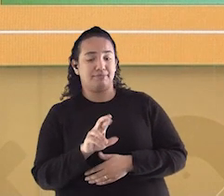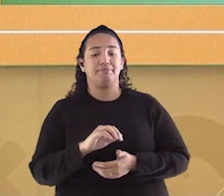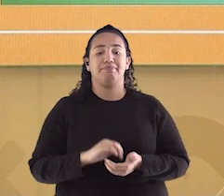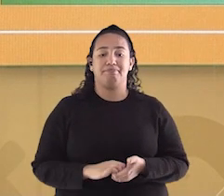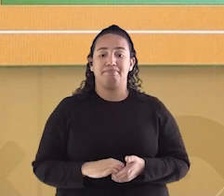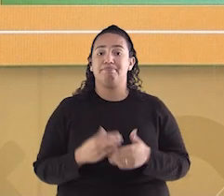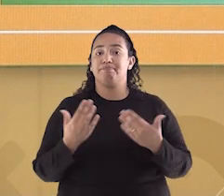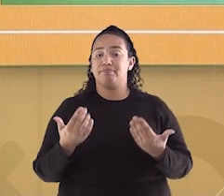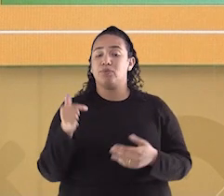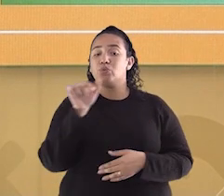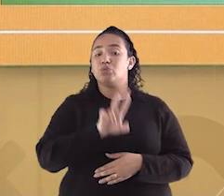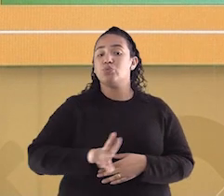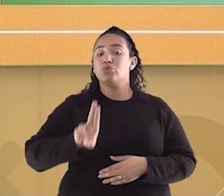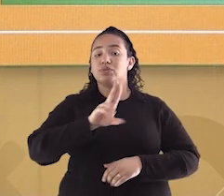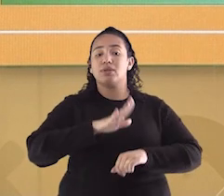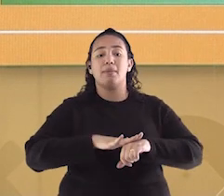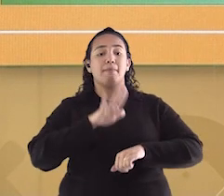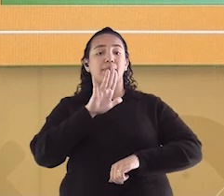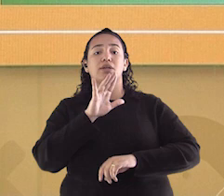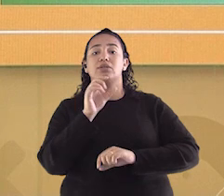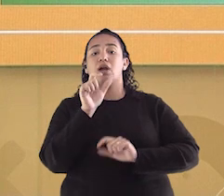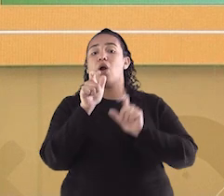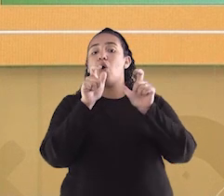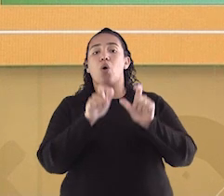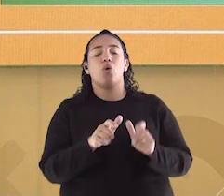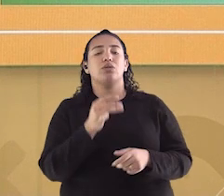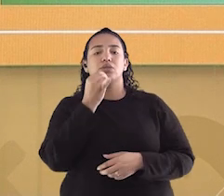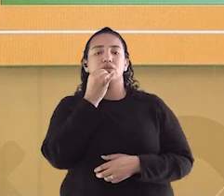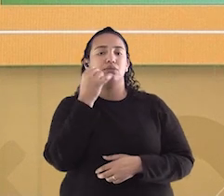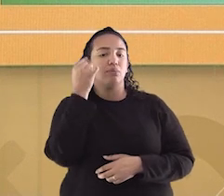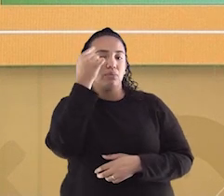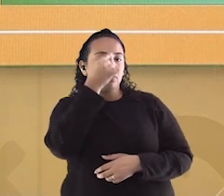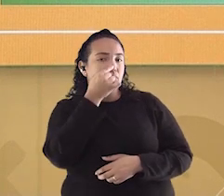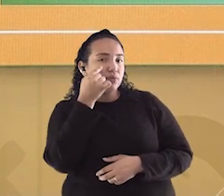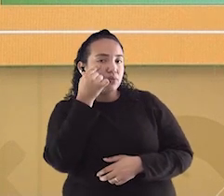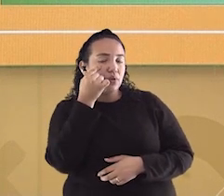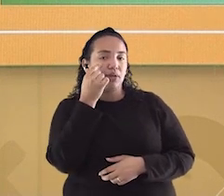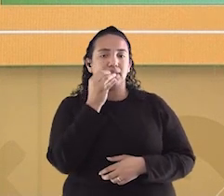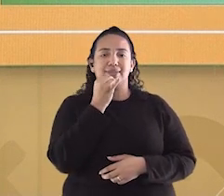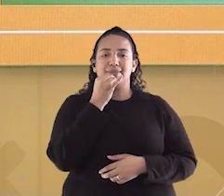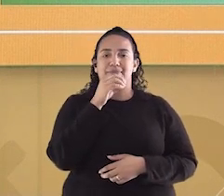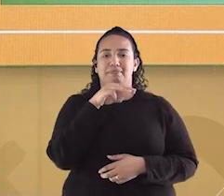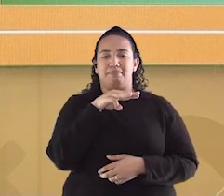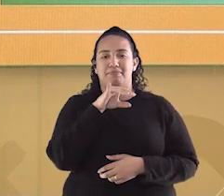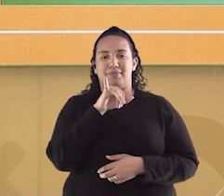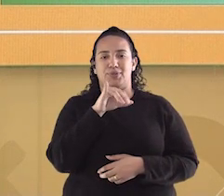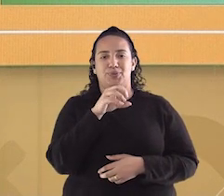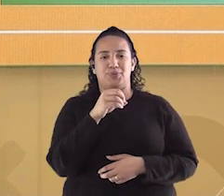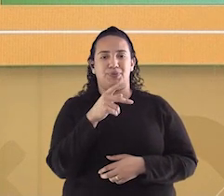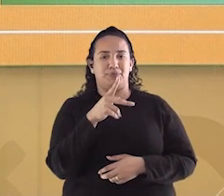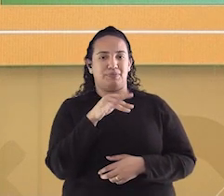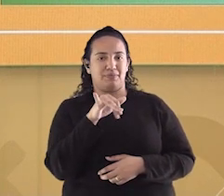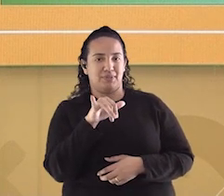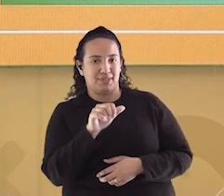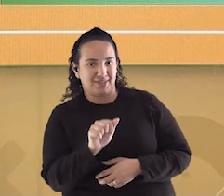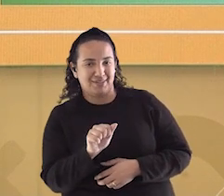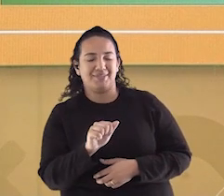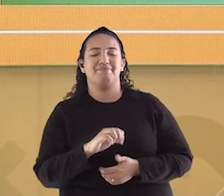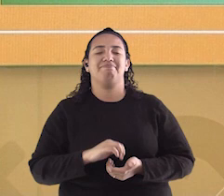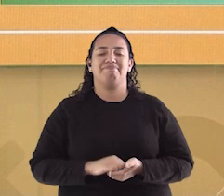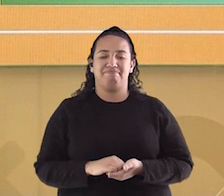mais comuns é a correção das imperfeições na visão, como é o caso da miopia, astigmatismo,